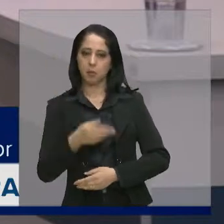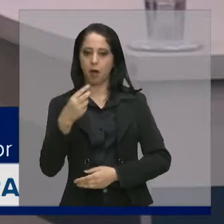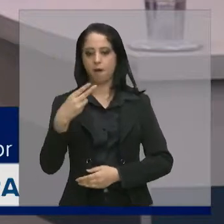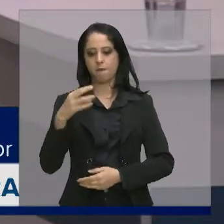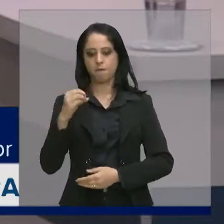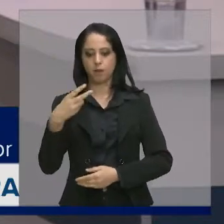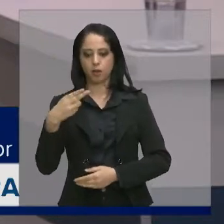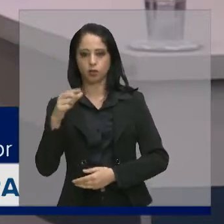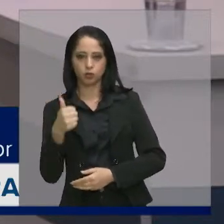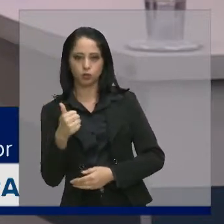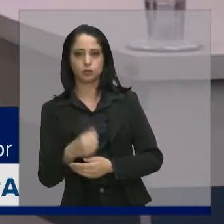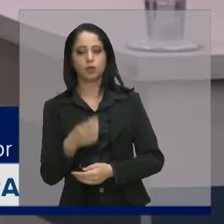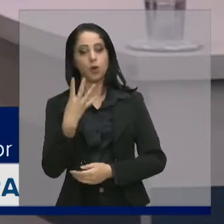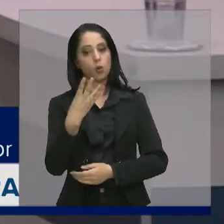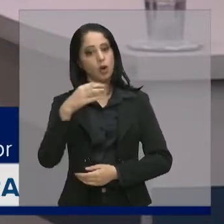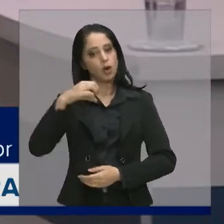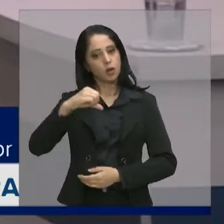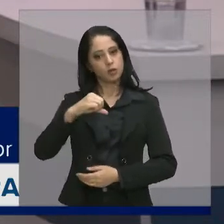3736/2021,